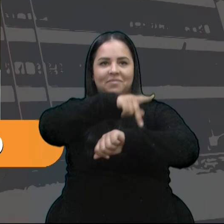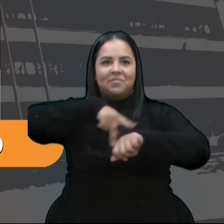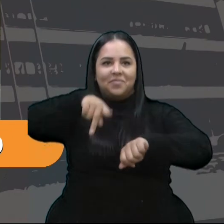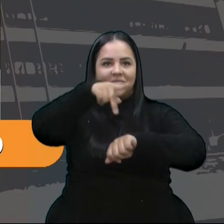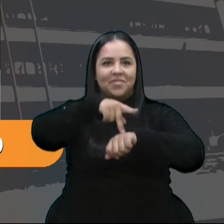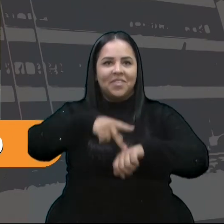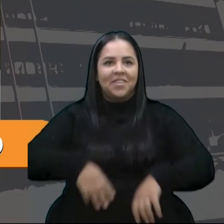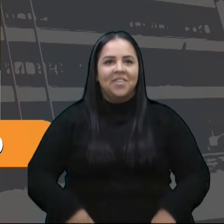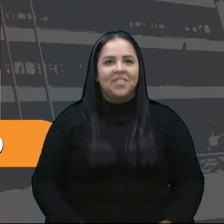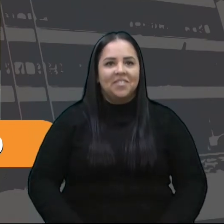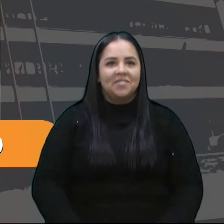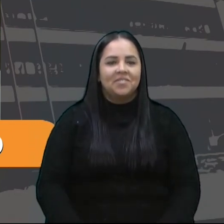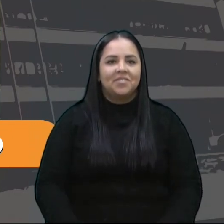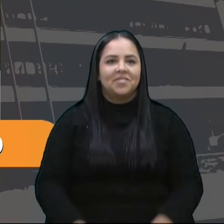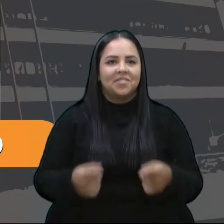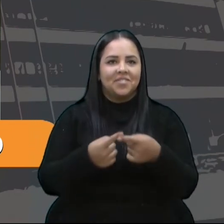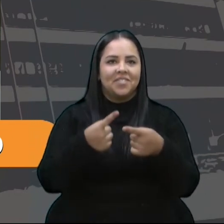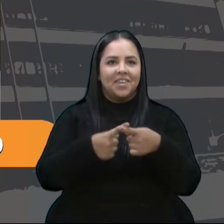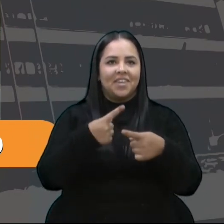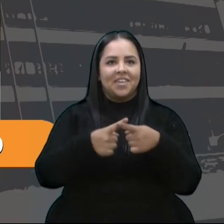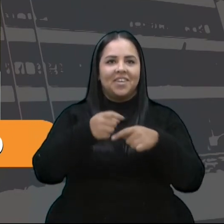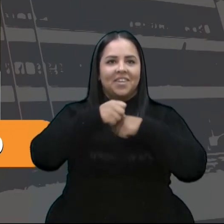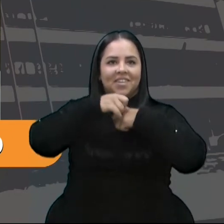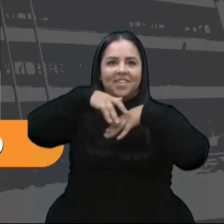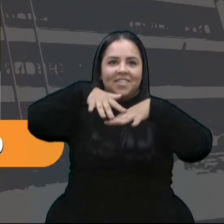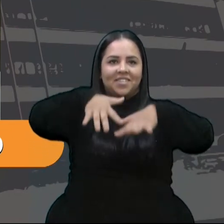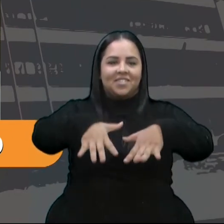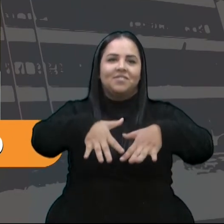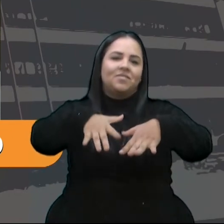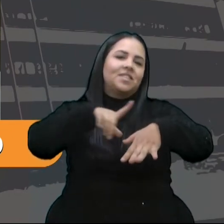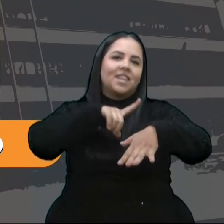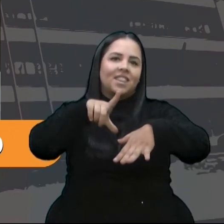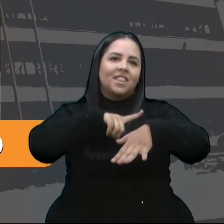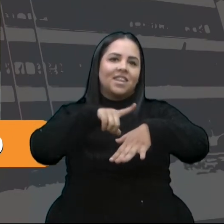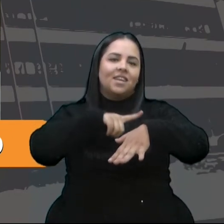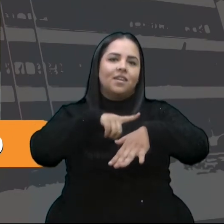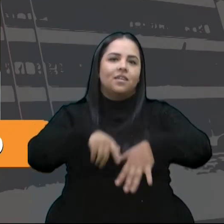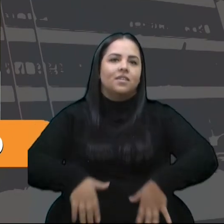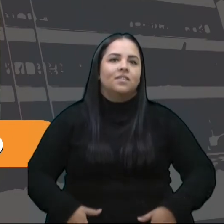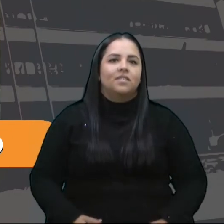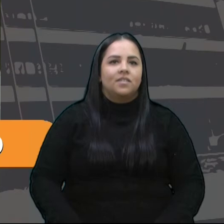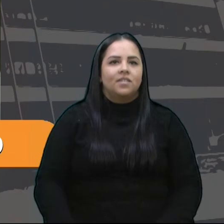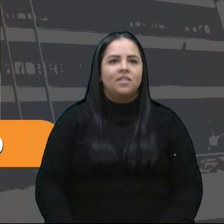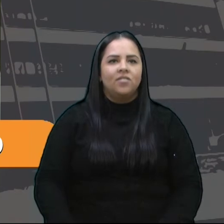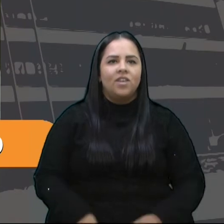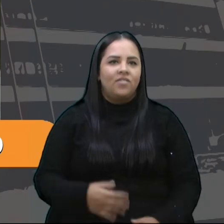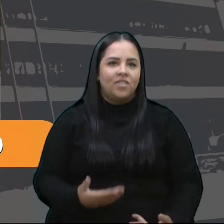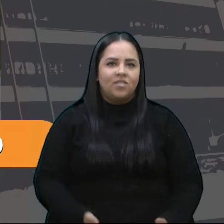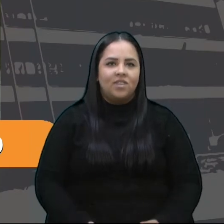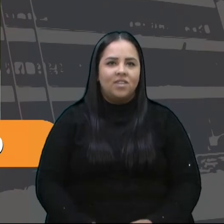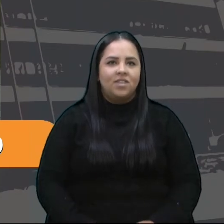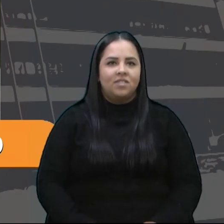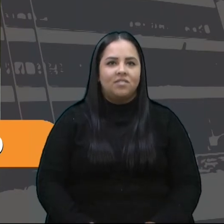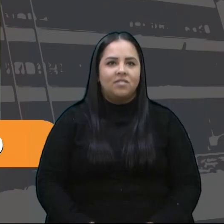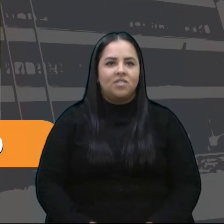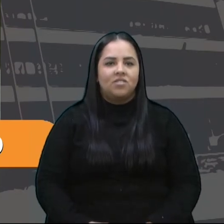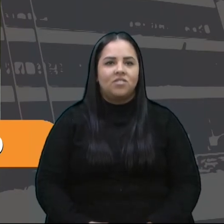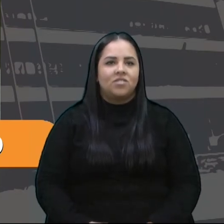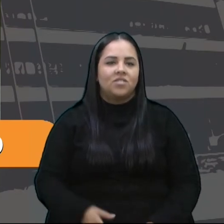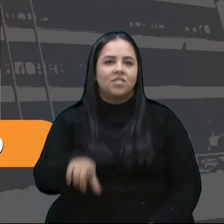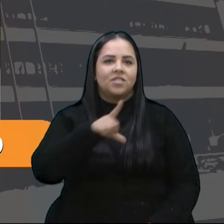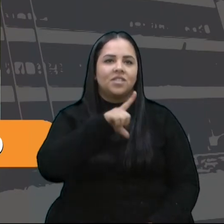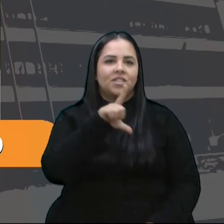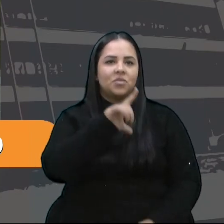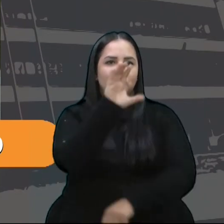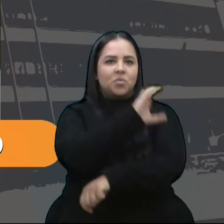Então, essa pandemia, na verdade, potencializou tendências que já estavam em curso, não é? E